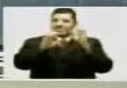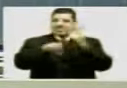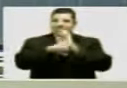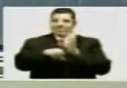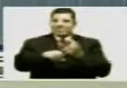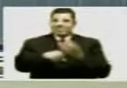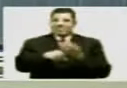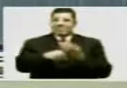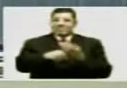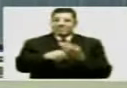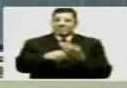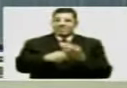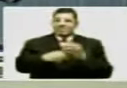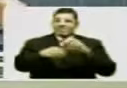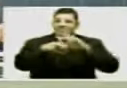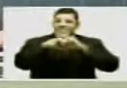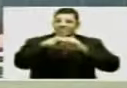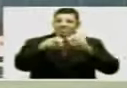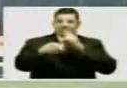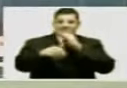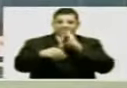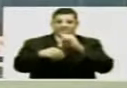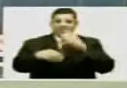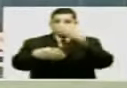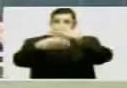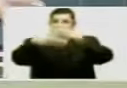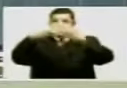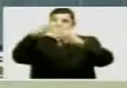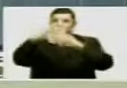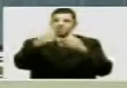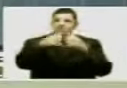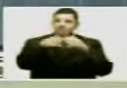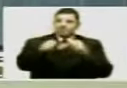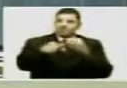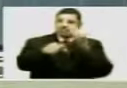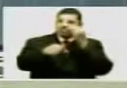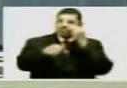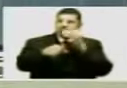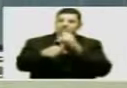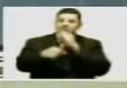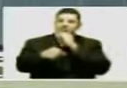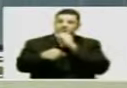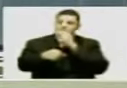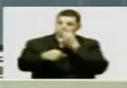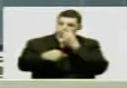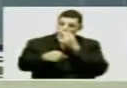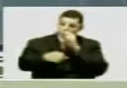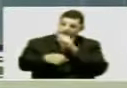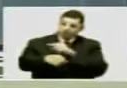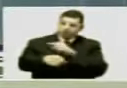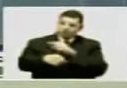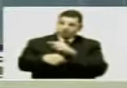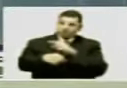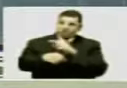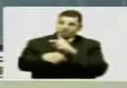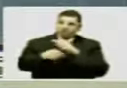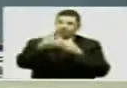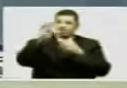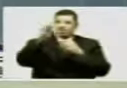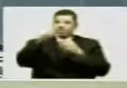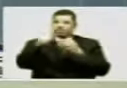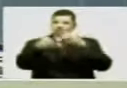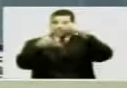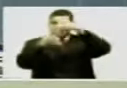as instalações hidráulicas e elétricas da obra. Não está previsto, por incrível que pareça, o terminal